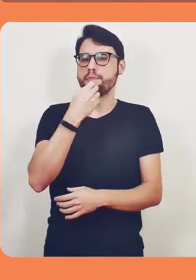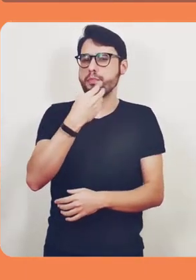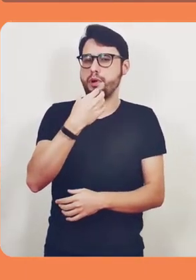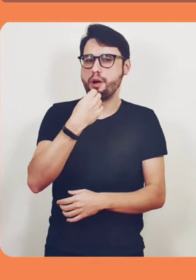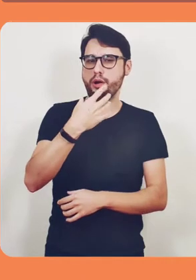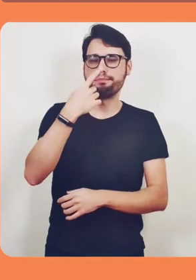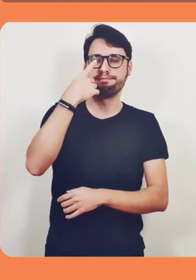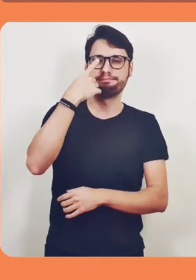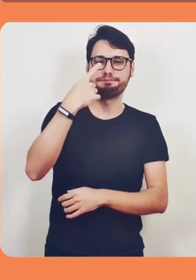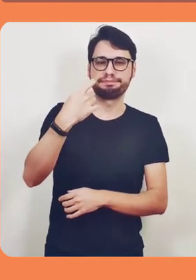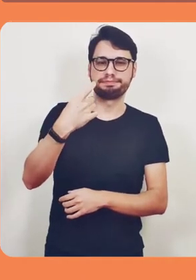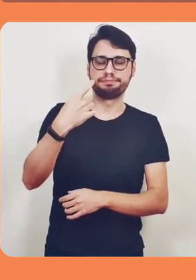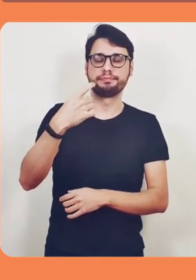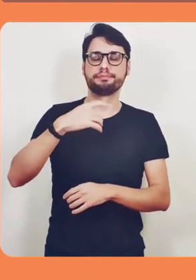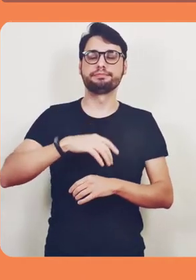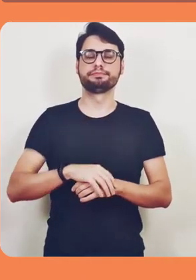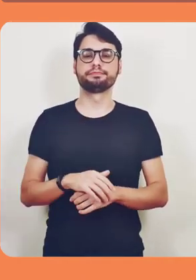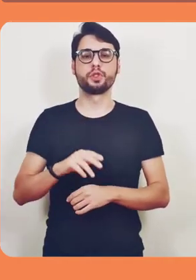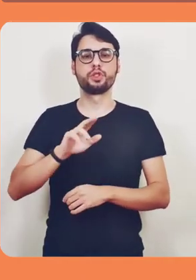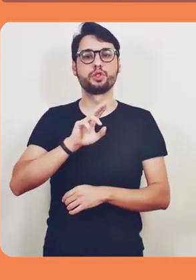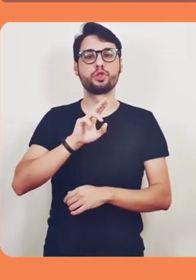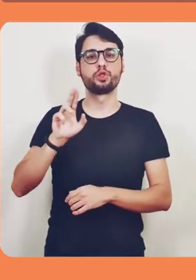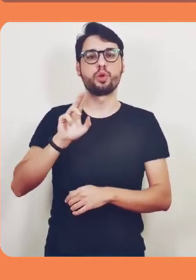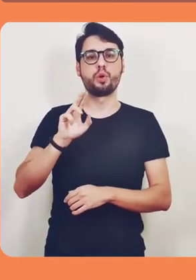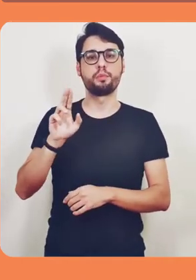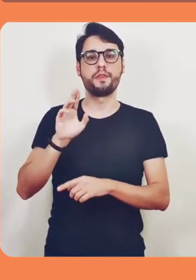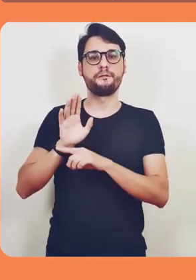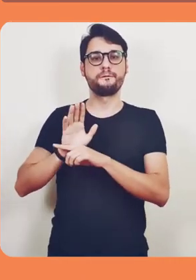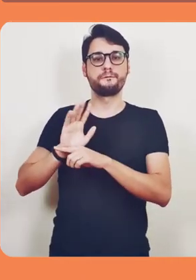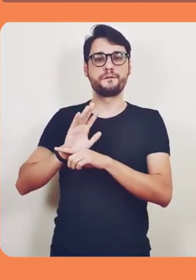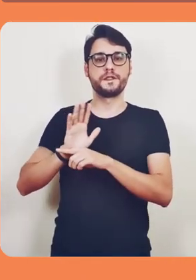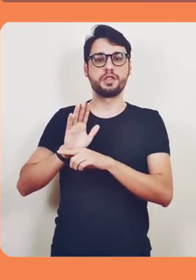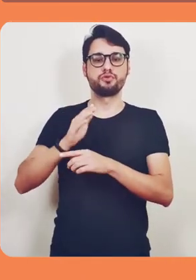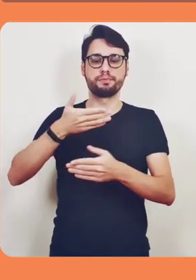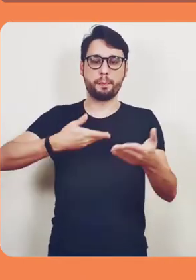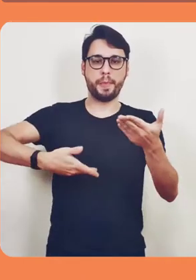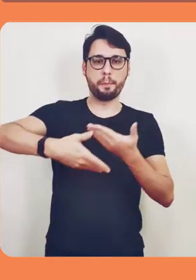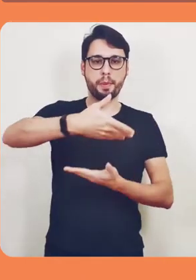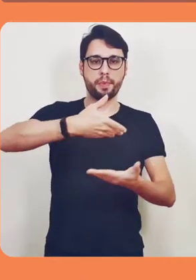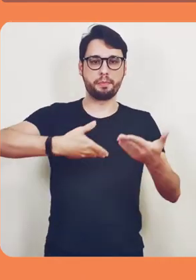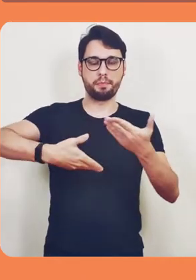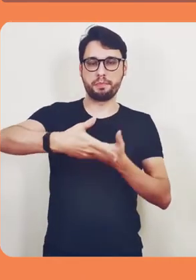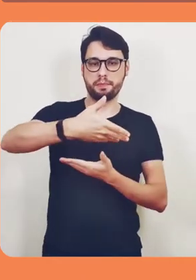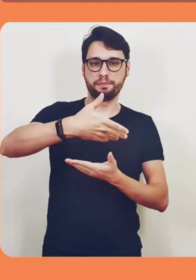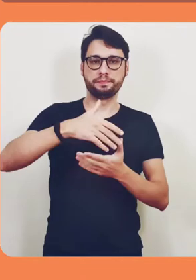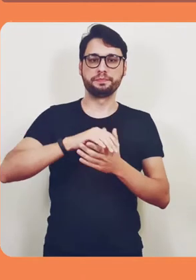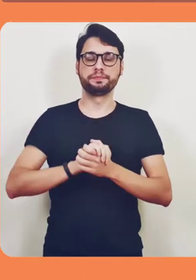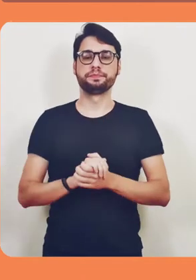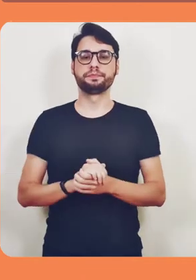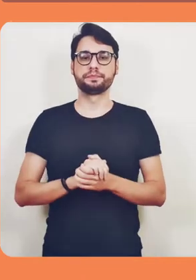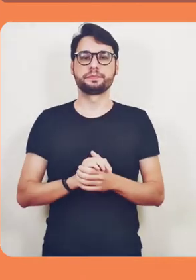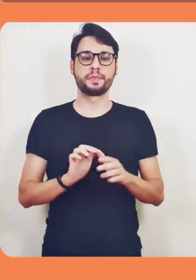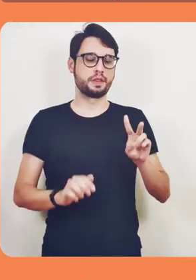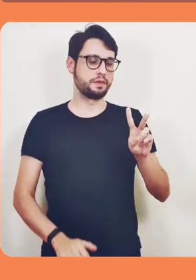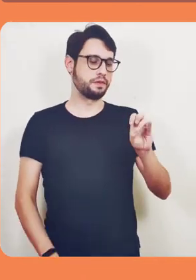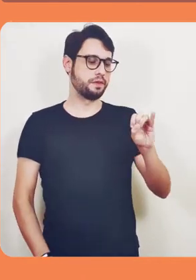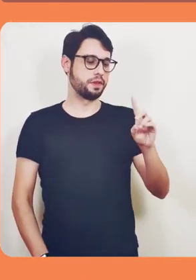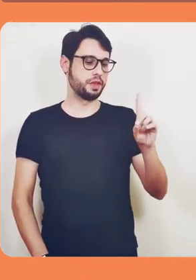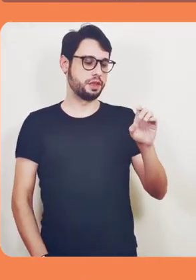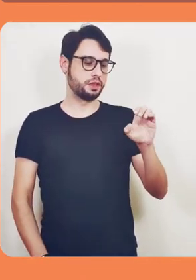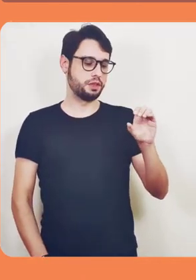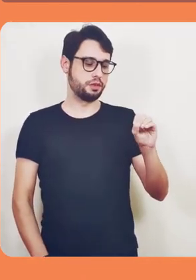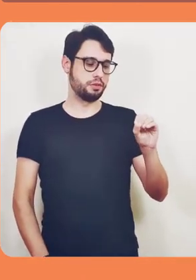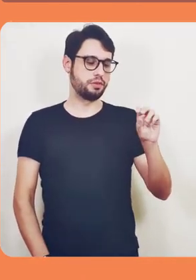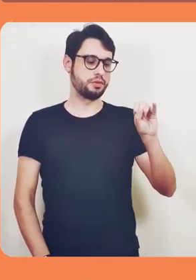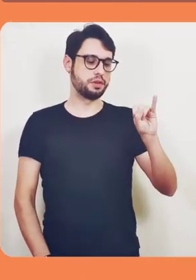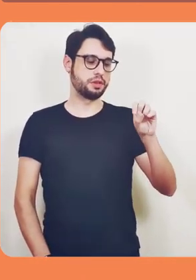entretanto tem uma das atividades deste recurso que são muito que é muito interessante